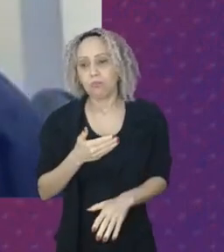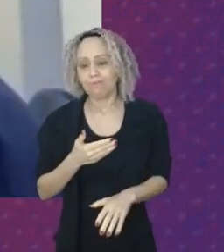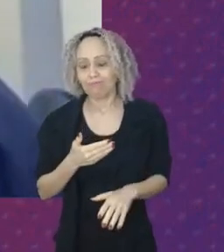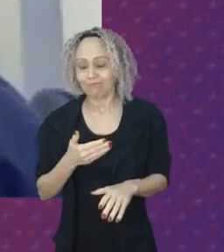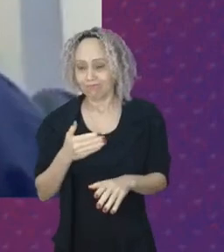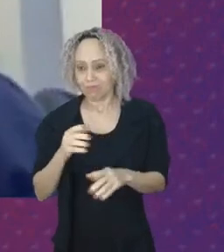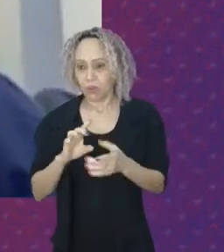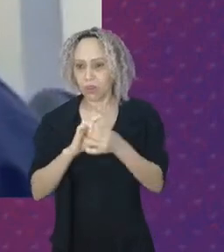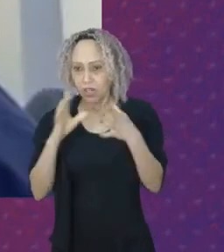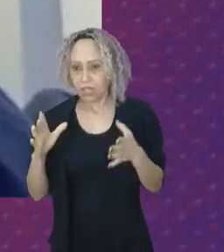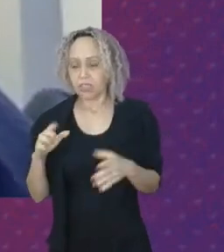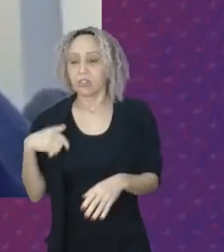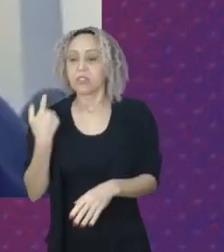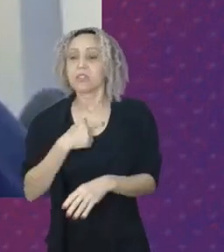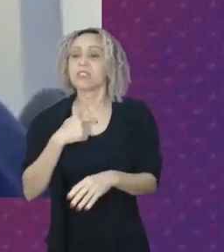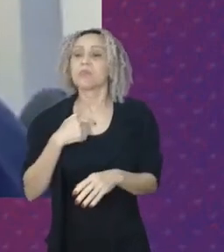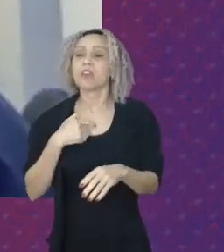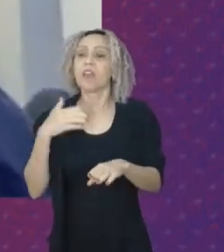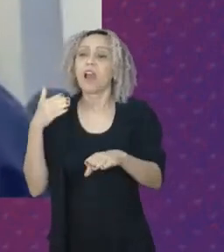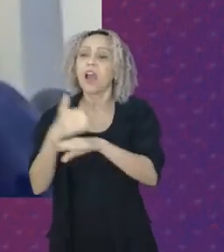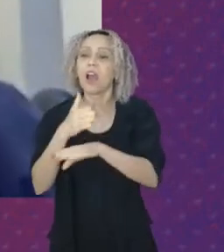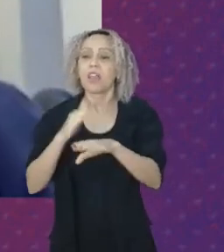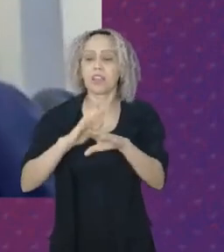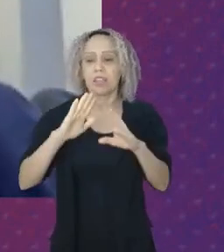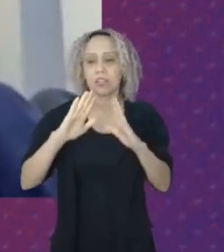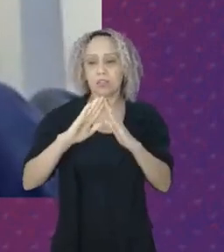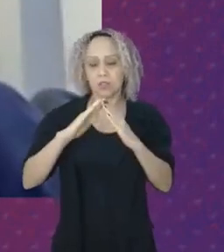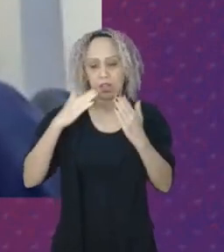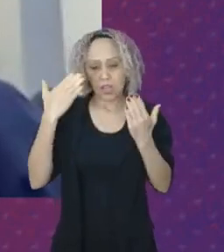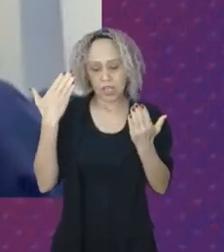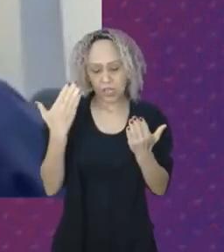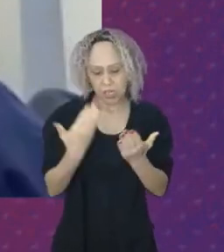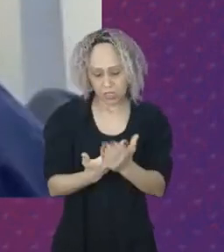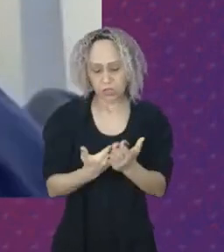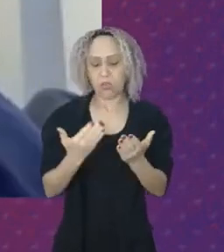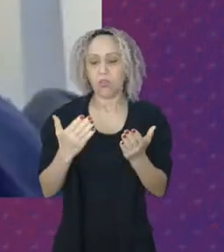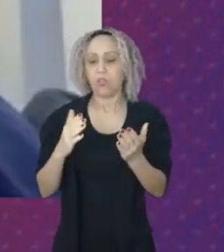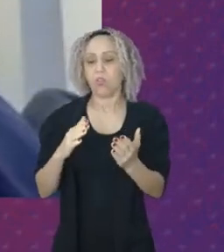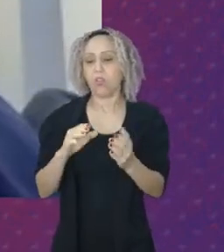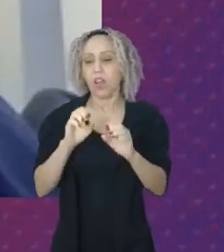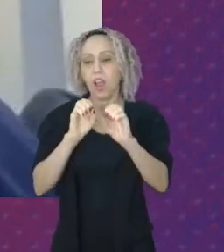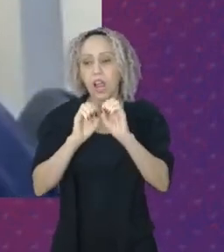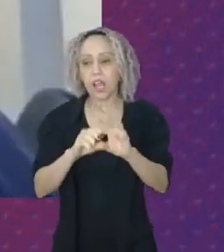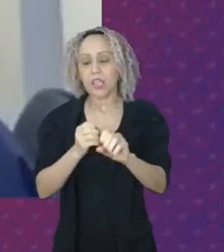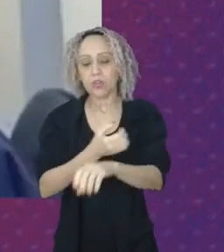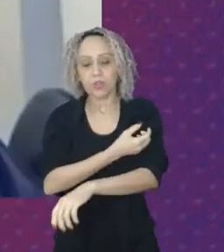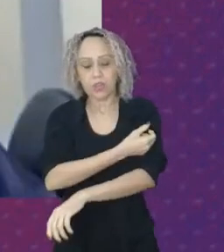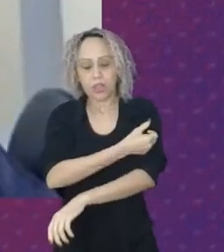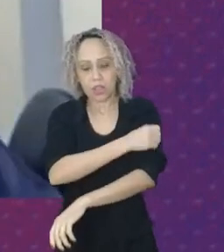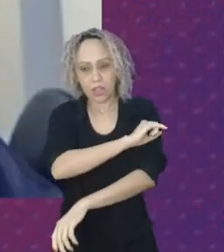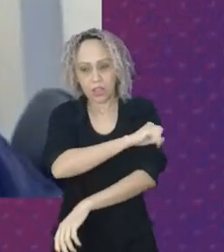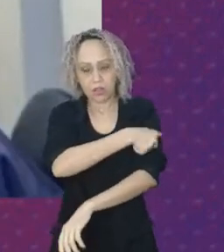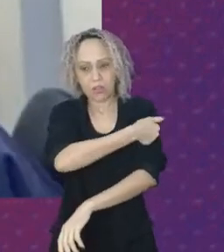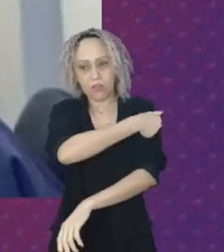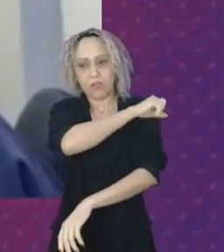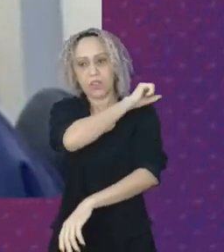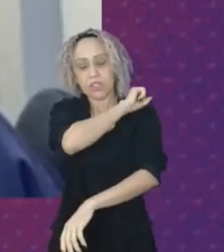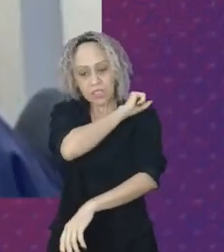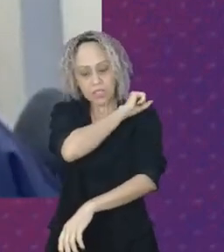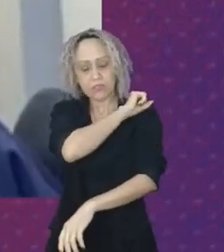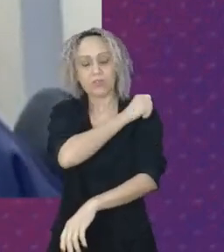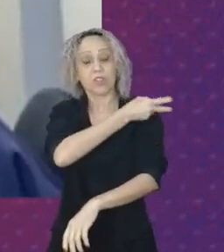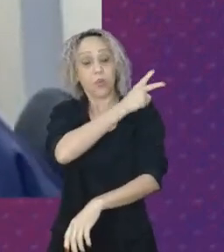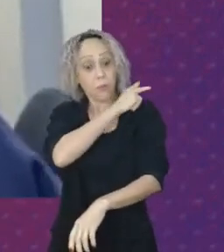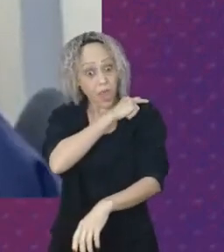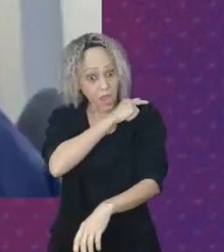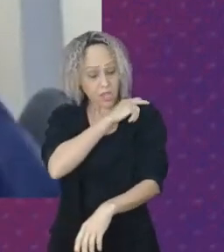à creche, à pré-escola, ampliar o acesso ao ensino médio. É bom a gente lembrar que foi nos governos